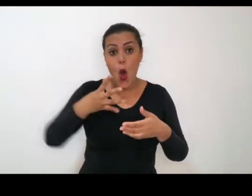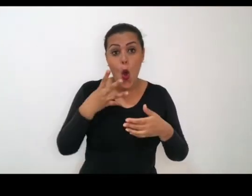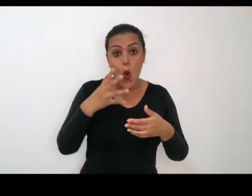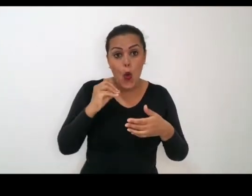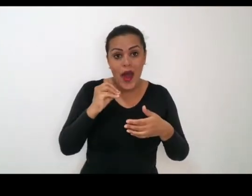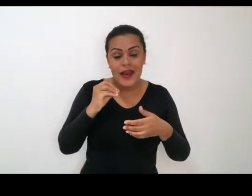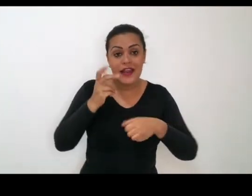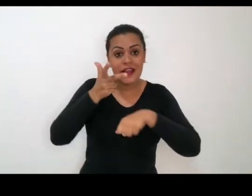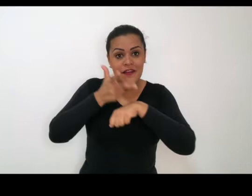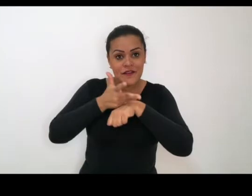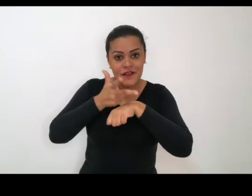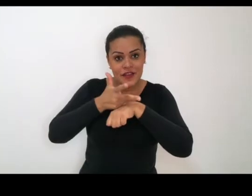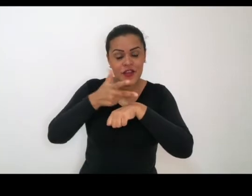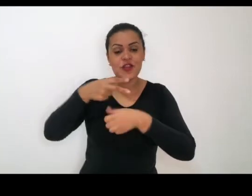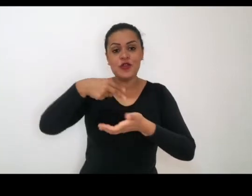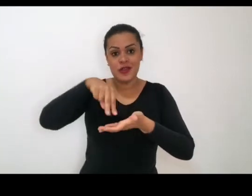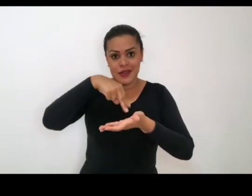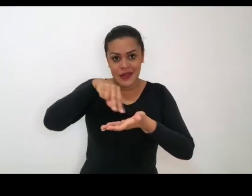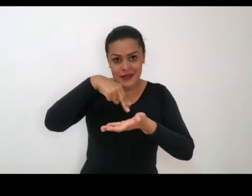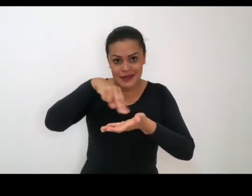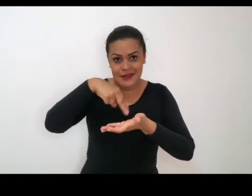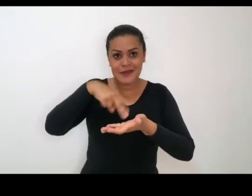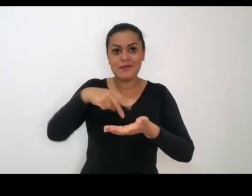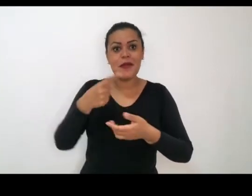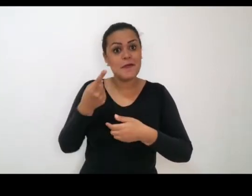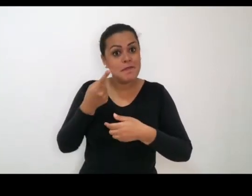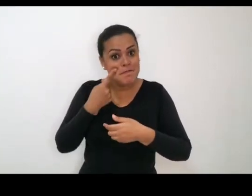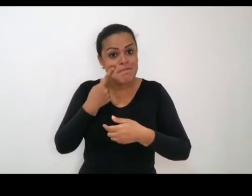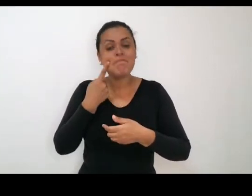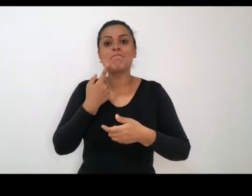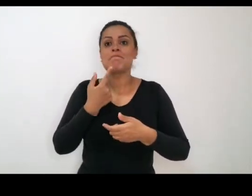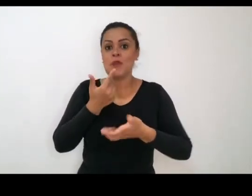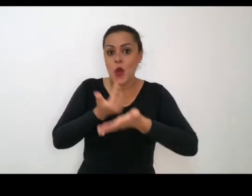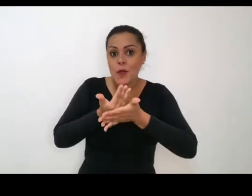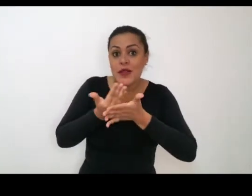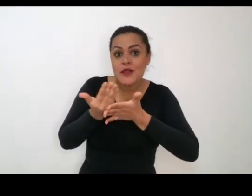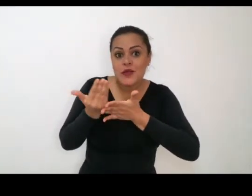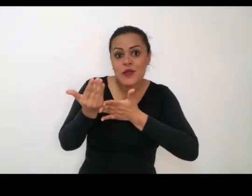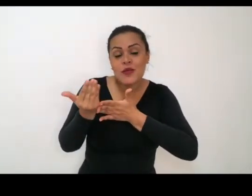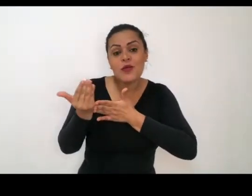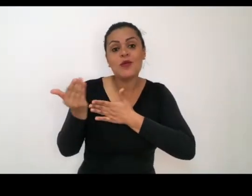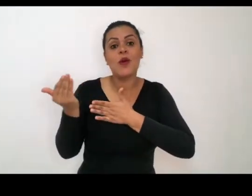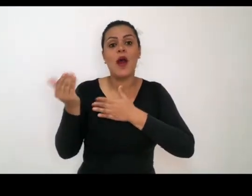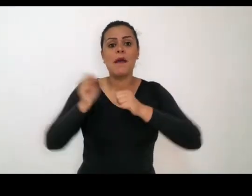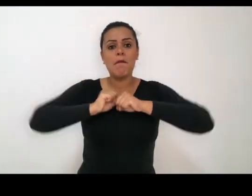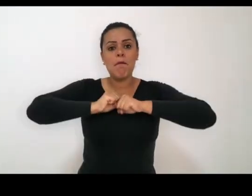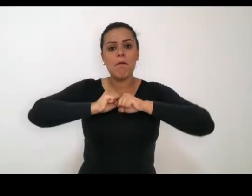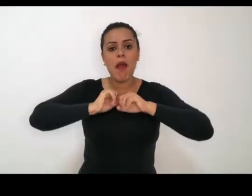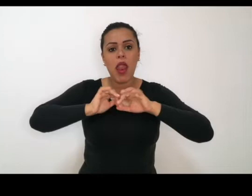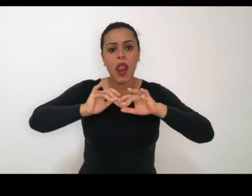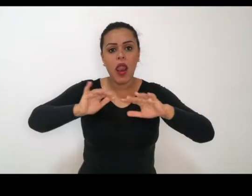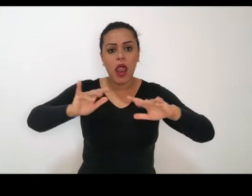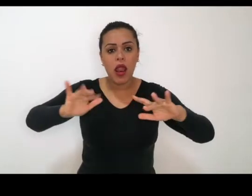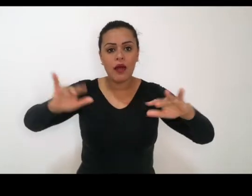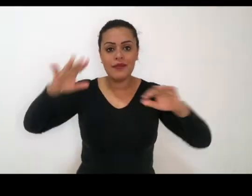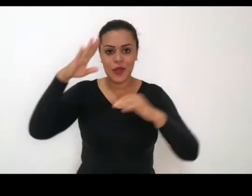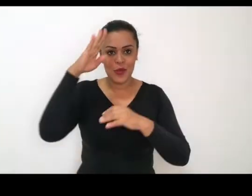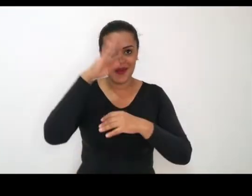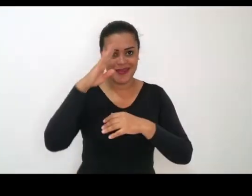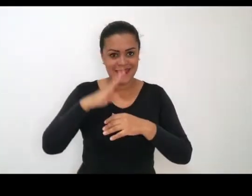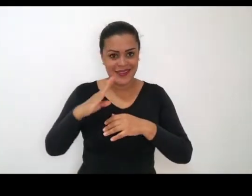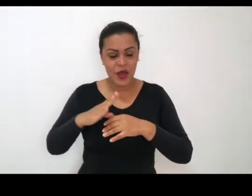e isso, de alguma maneira, começou a reverberar pelo Brasil. E aí a Jussara Xavier me